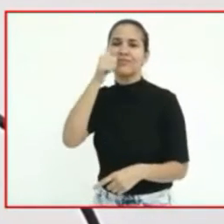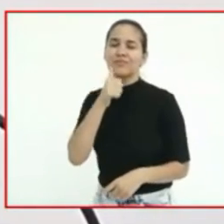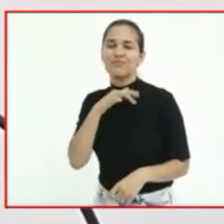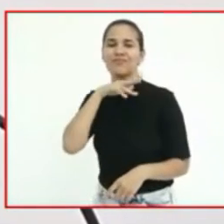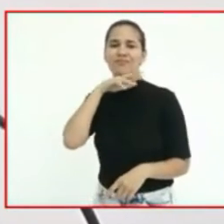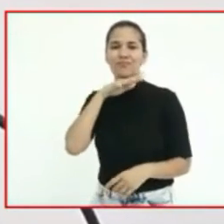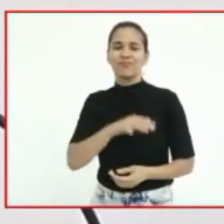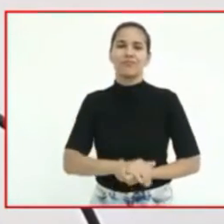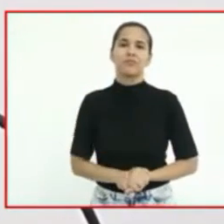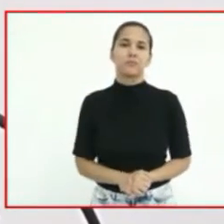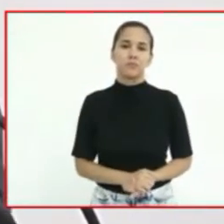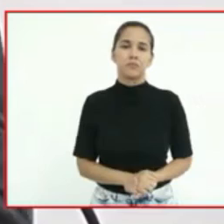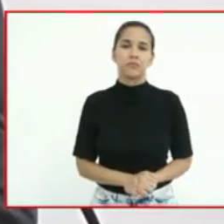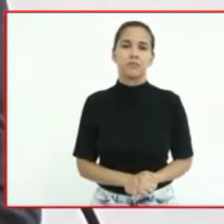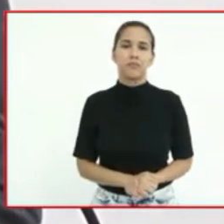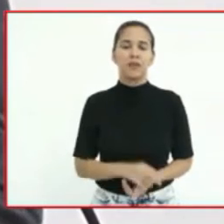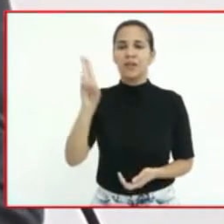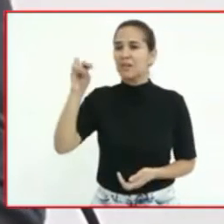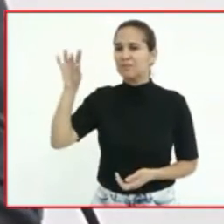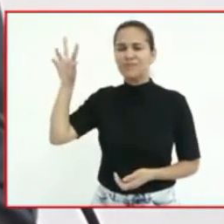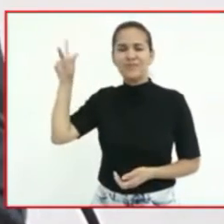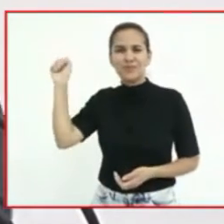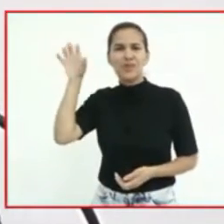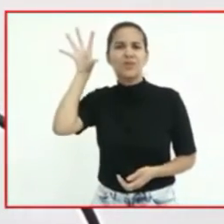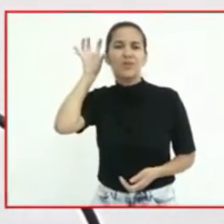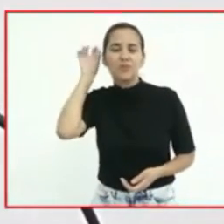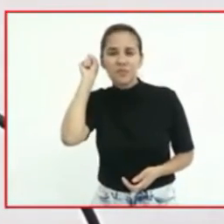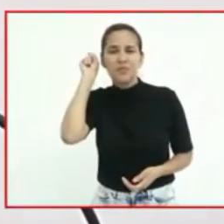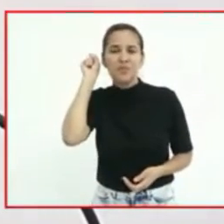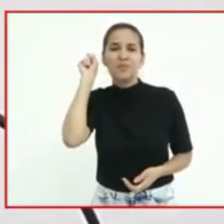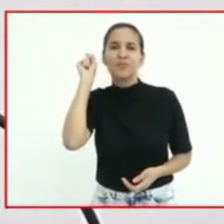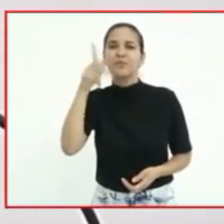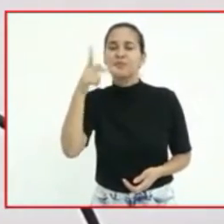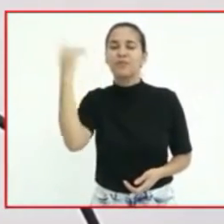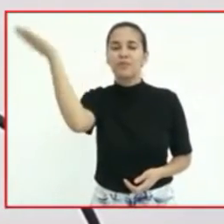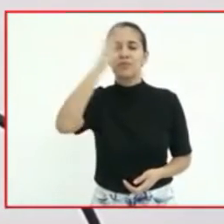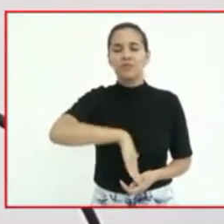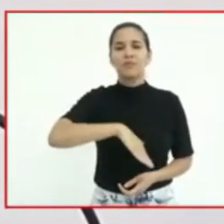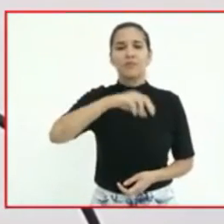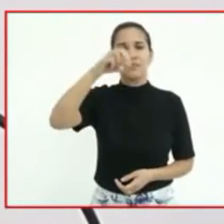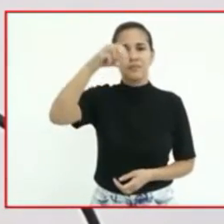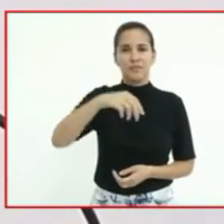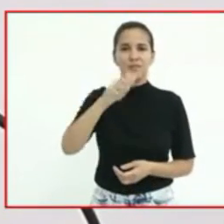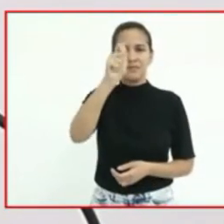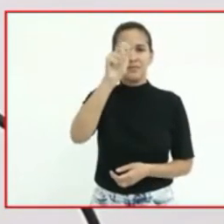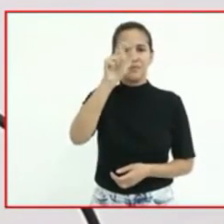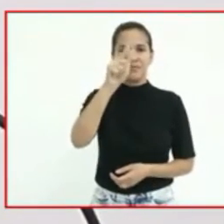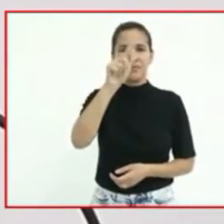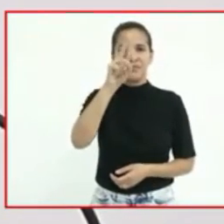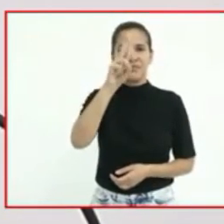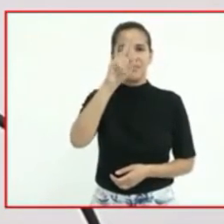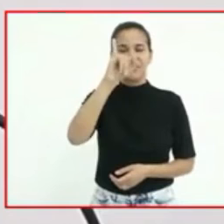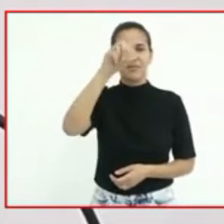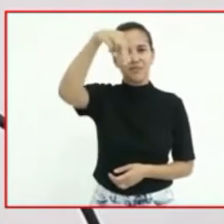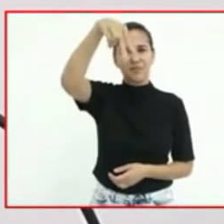Aguinaldo, outra pessoa honesta. Nunca ninguém ouviu falar nada dele. Saiu por causa dela. Renato do